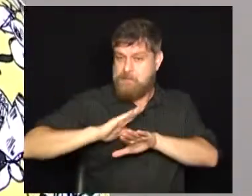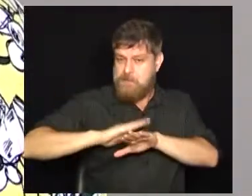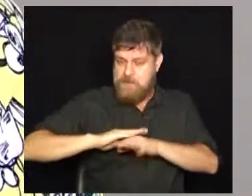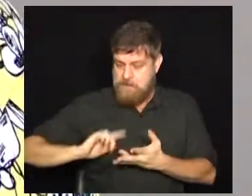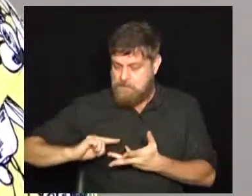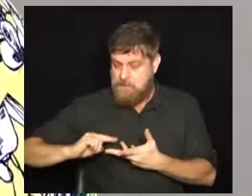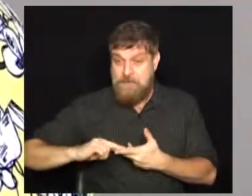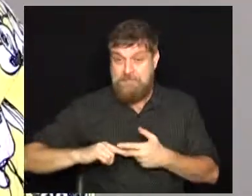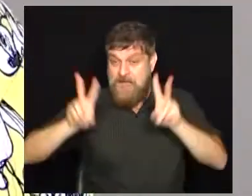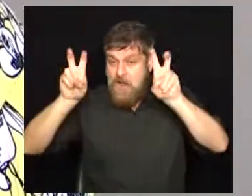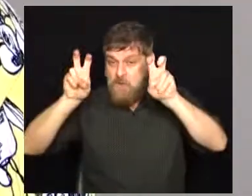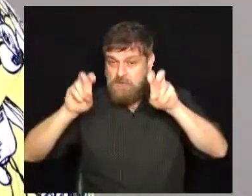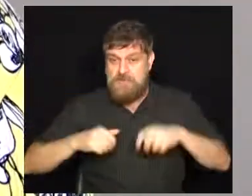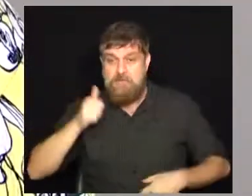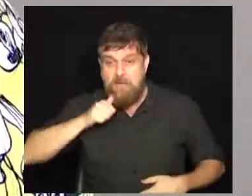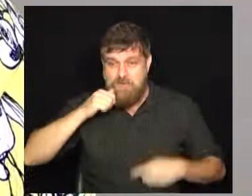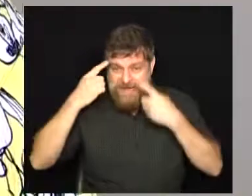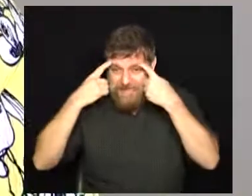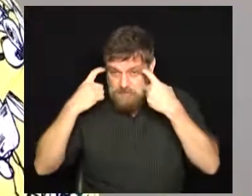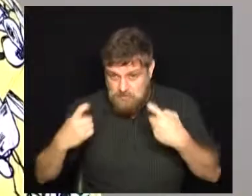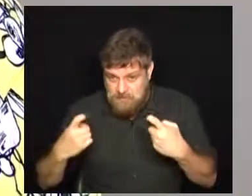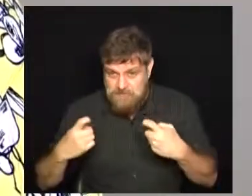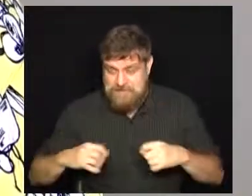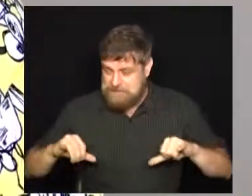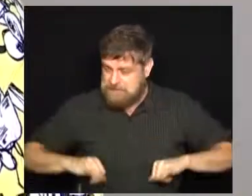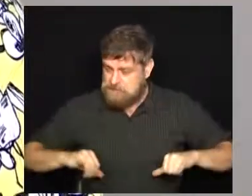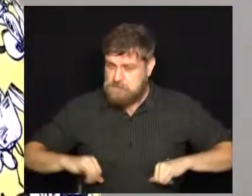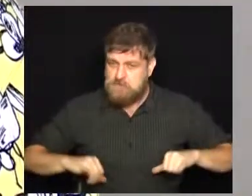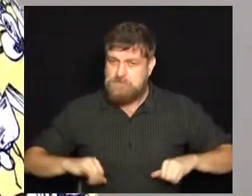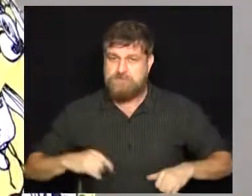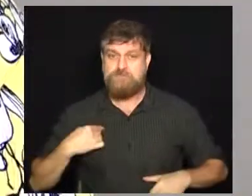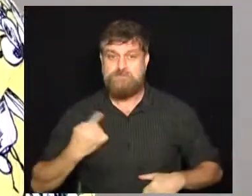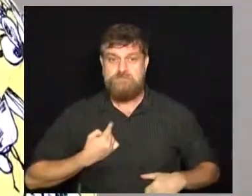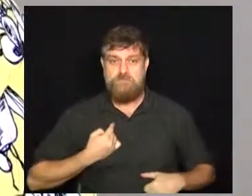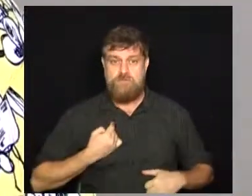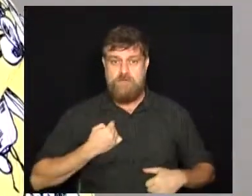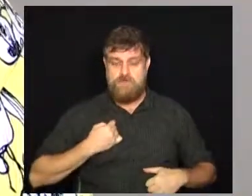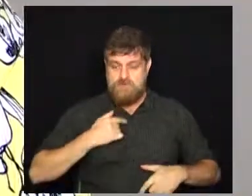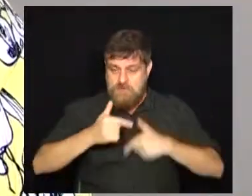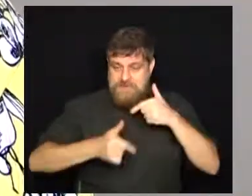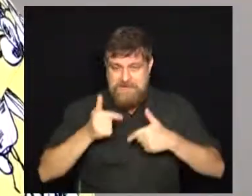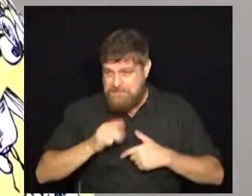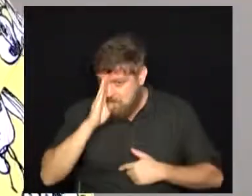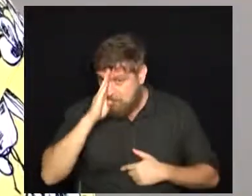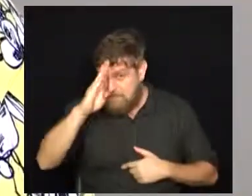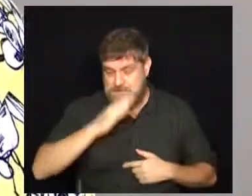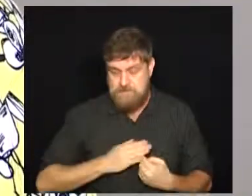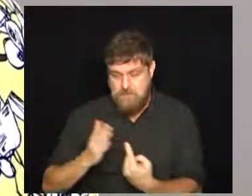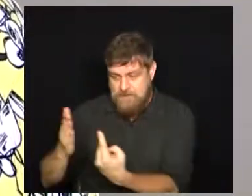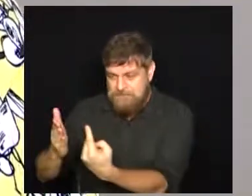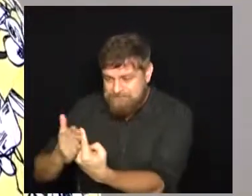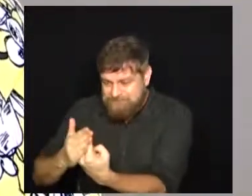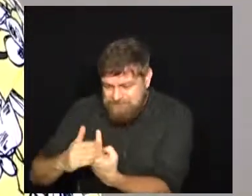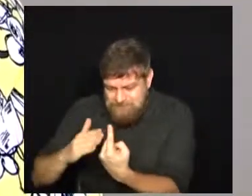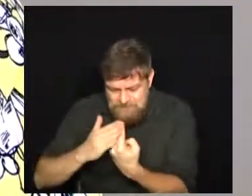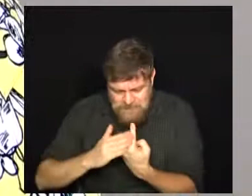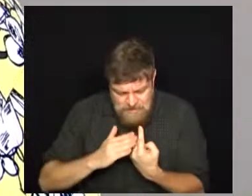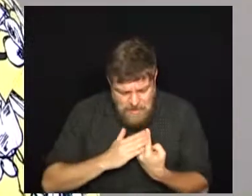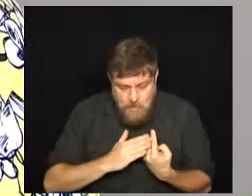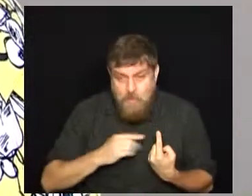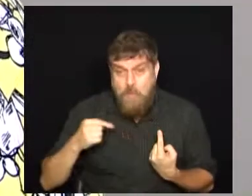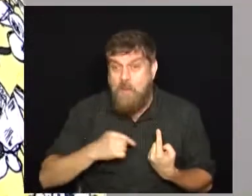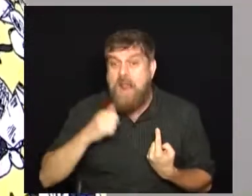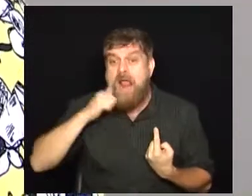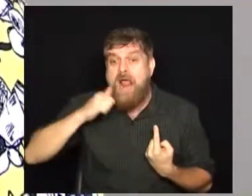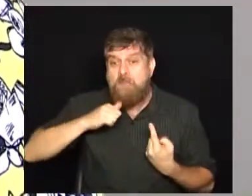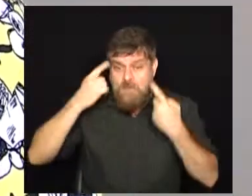relacionadas à violência doméstica. Então, nosso principal trabalho é acolher essas mulheres que estão em situação de